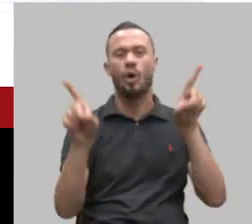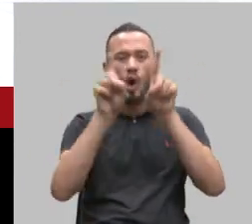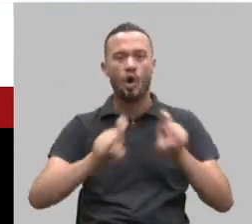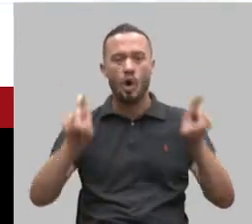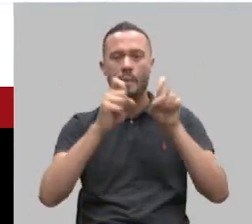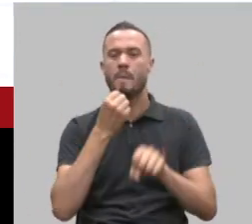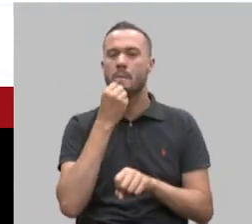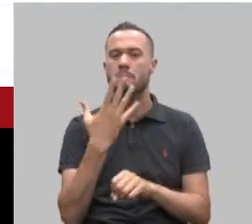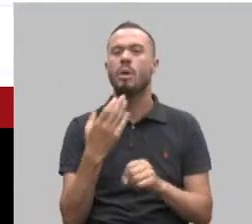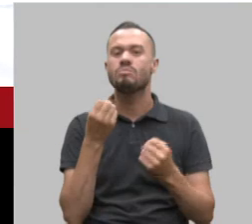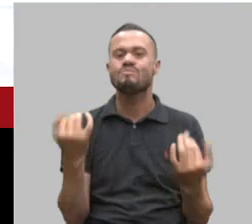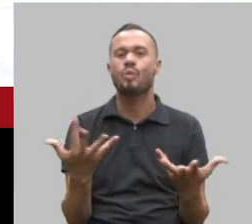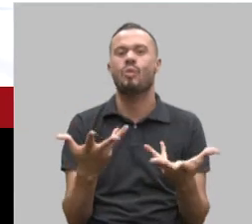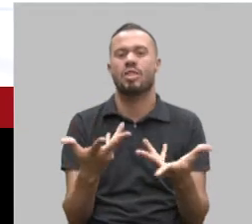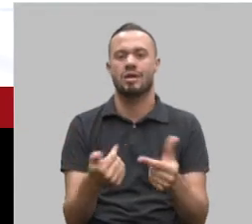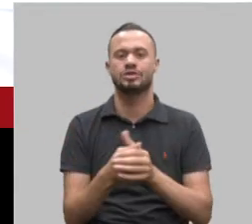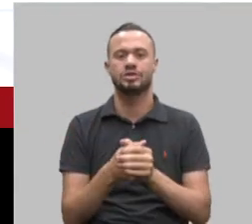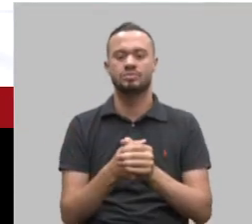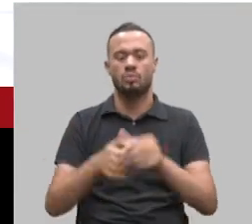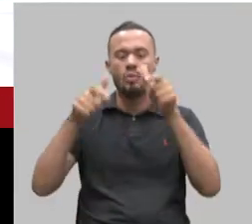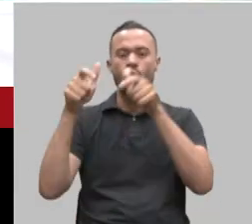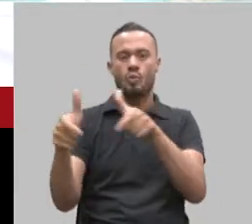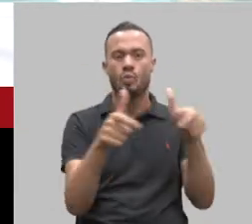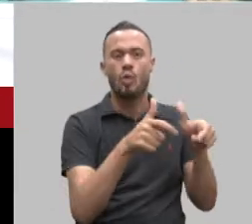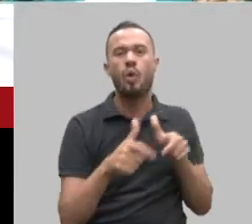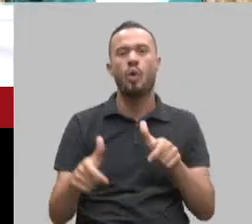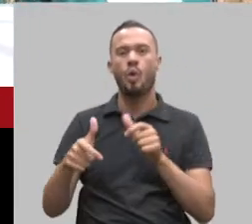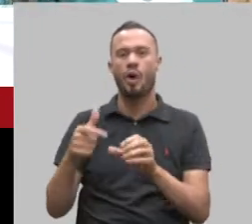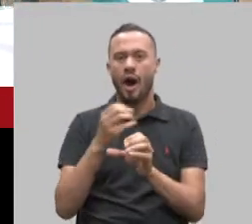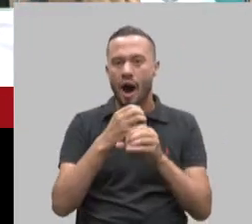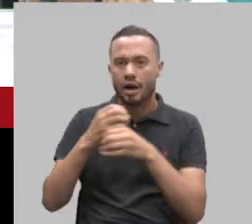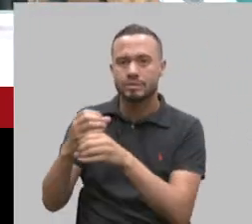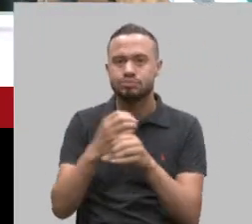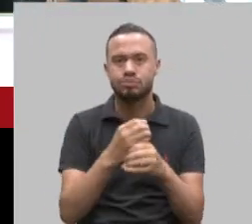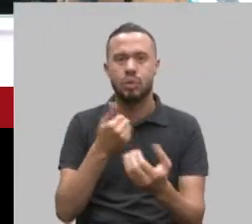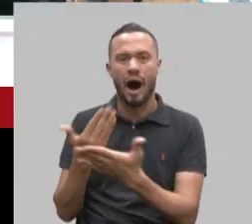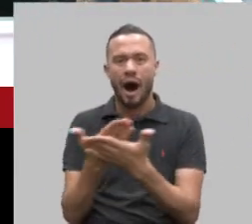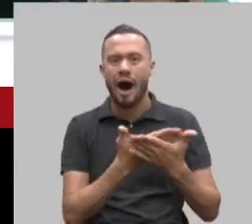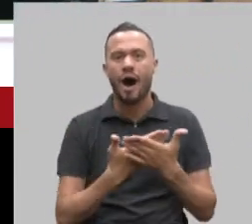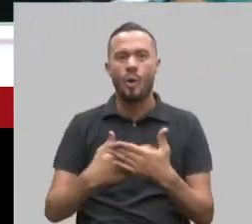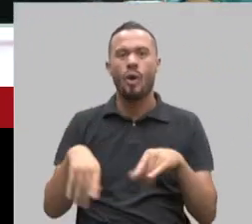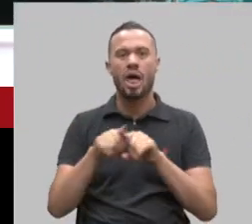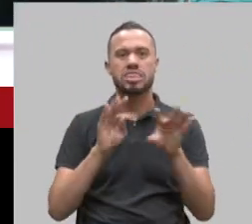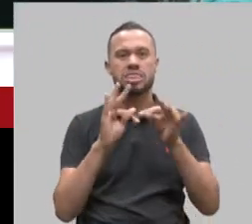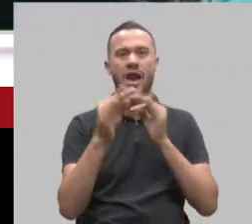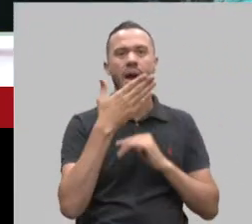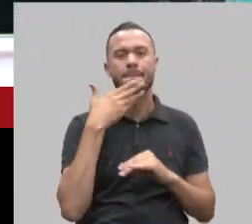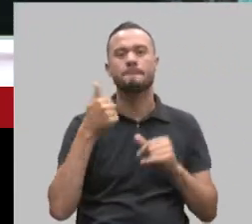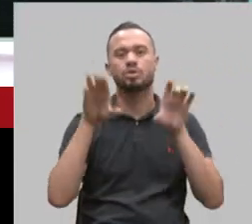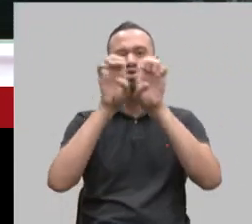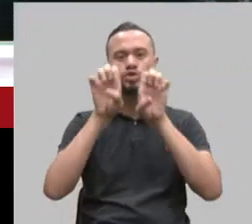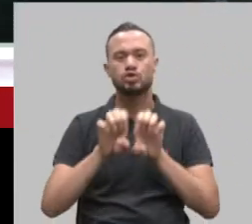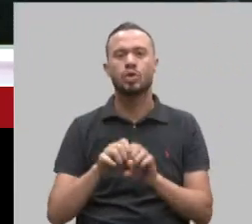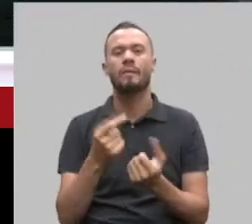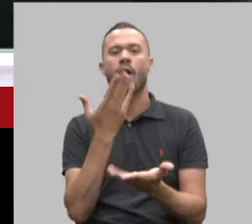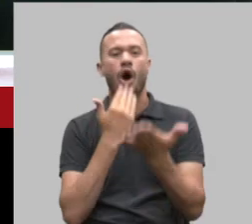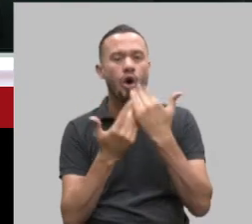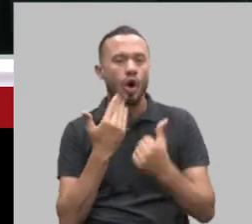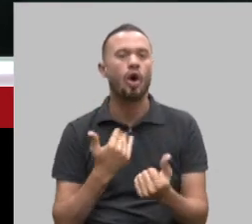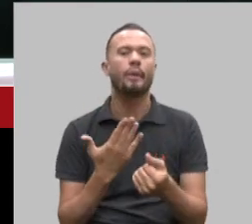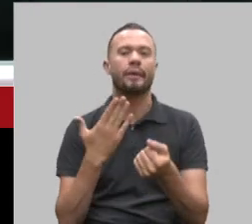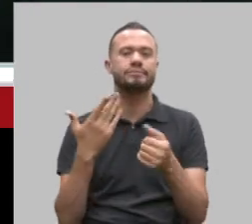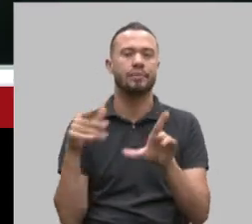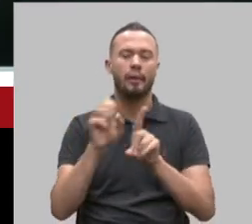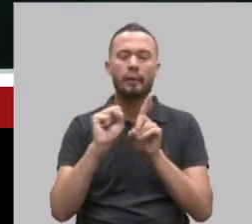qualidade Laboratórios para aulas práticas de química física e biologia e melhorando a infraestrutura escolar como alimentação acesso a recursos básicos de